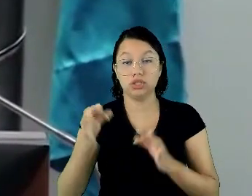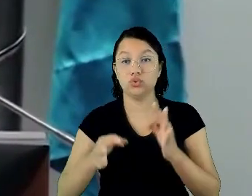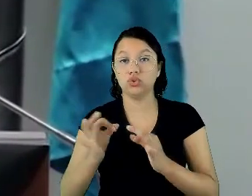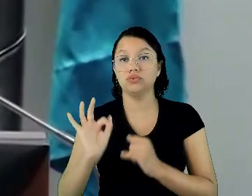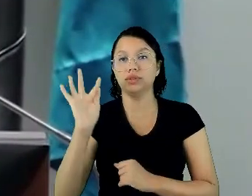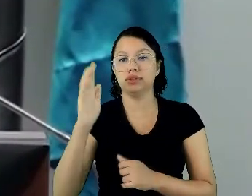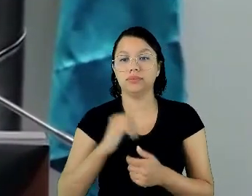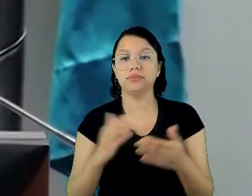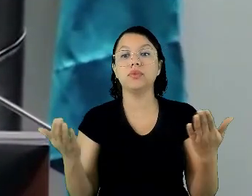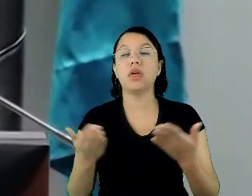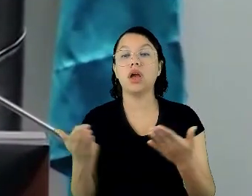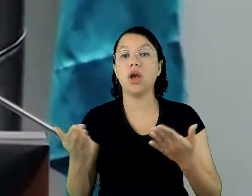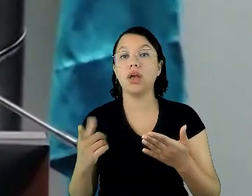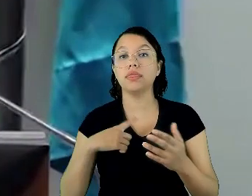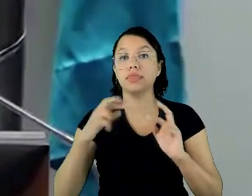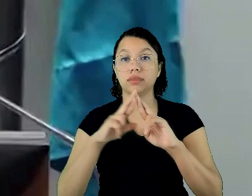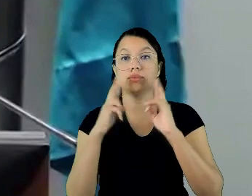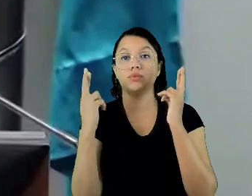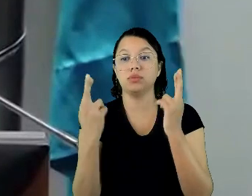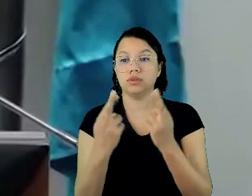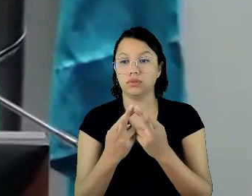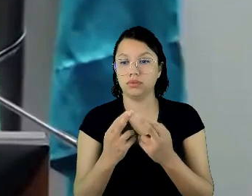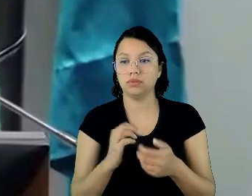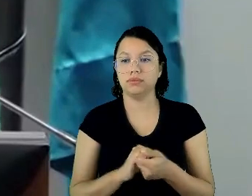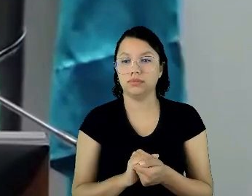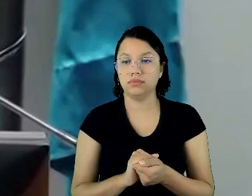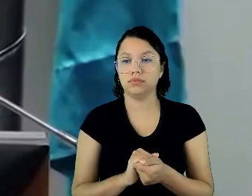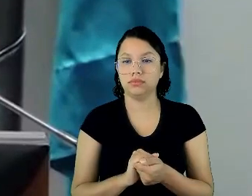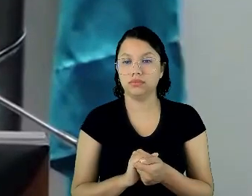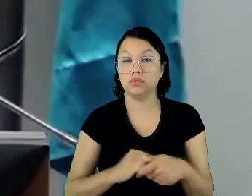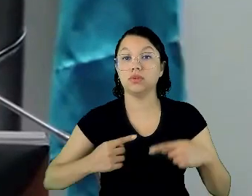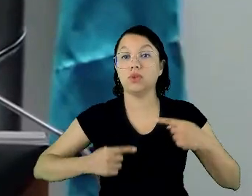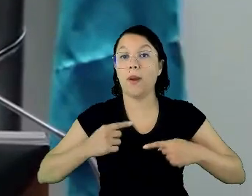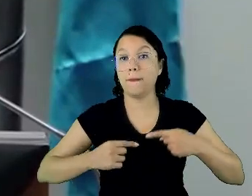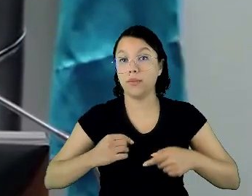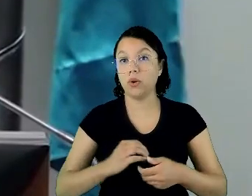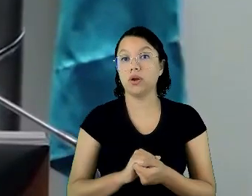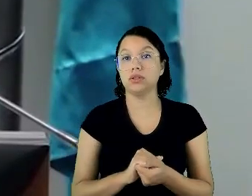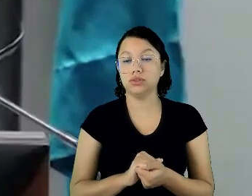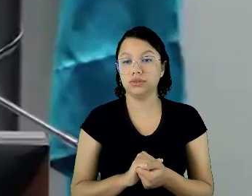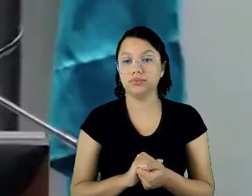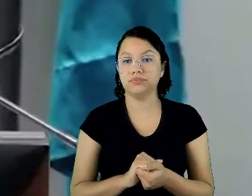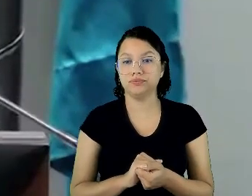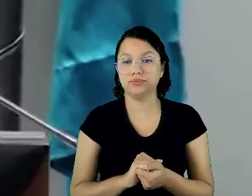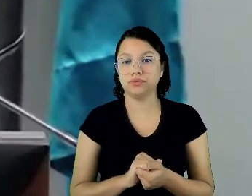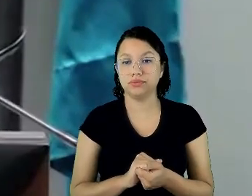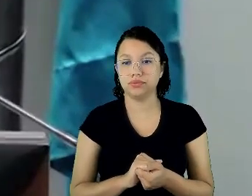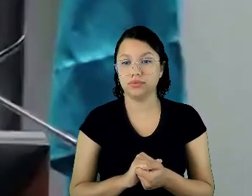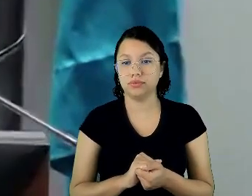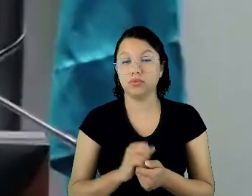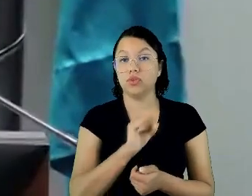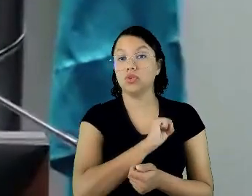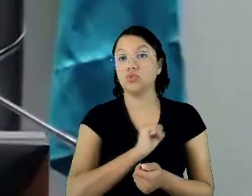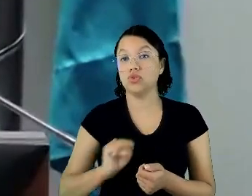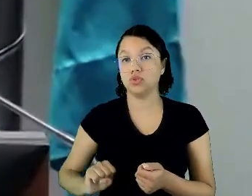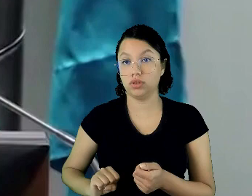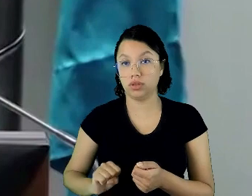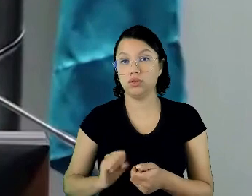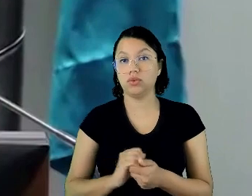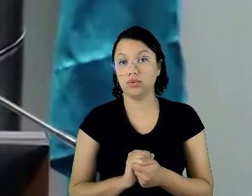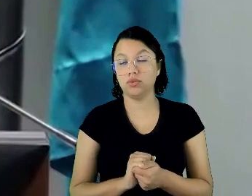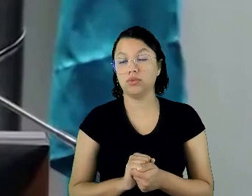aí a parte política que entra, né? E o senador Nelsinho Trade está trabalhando